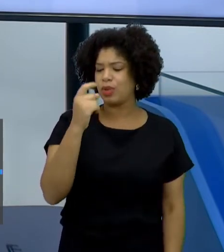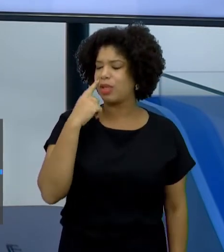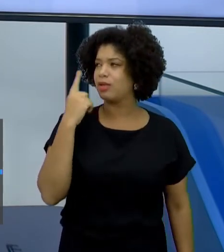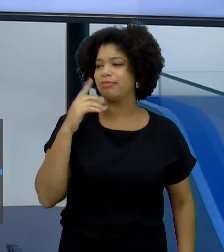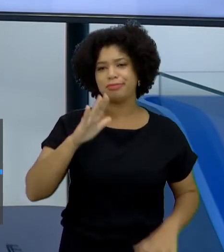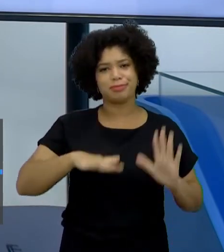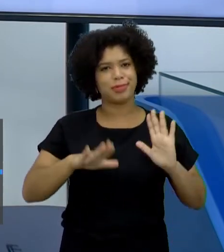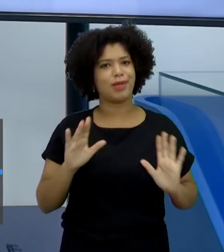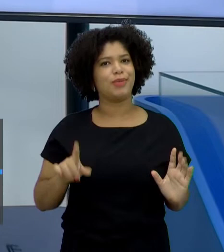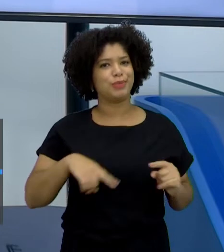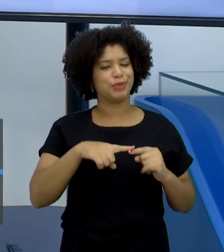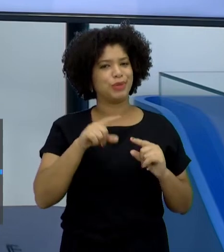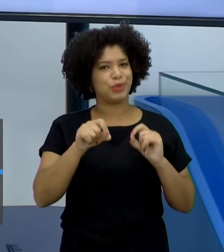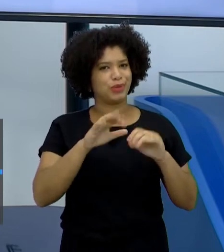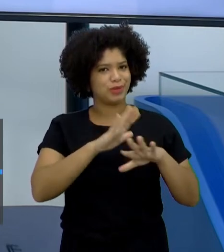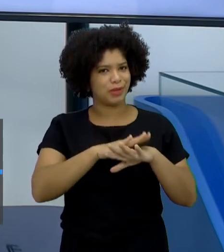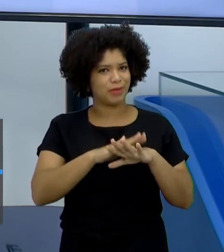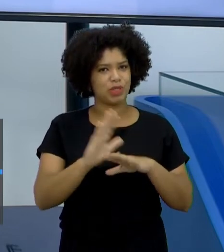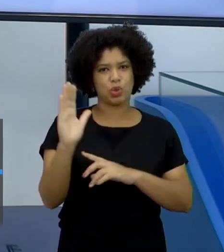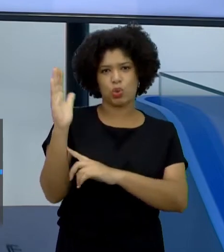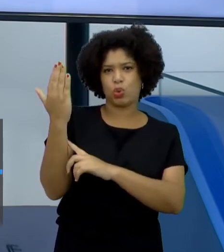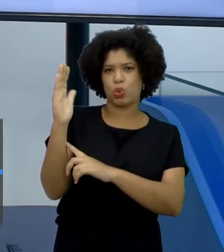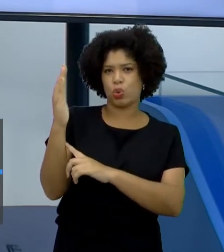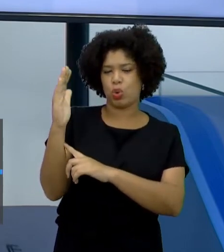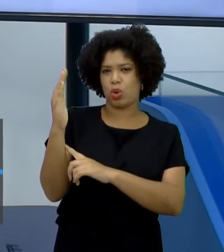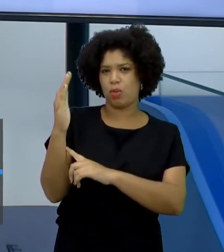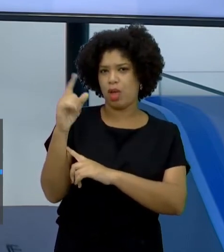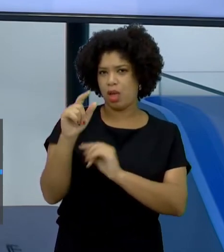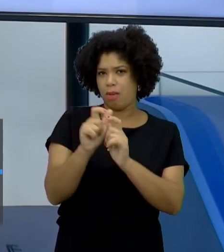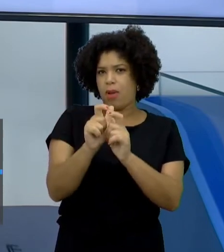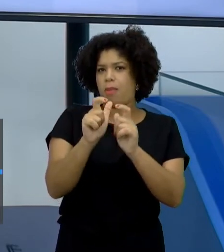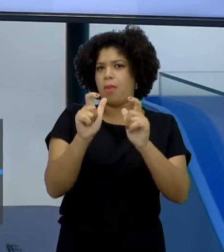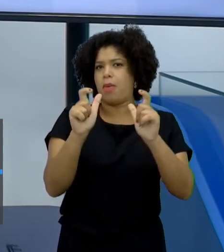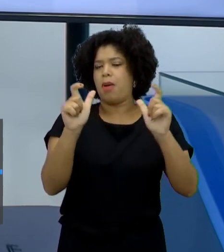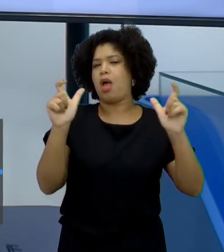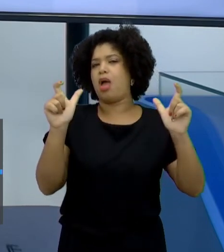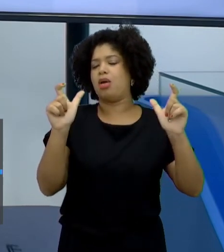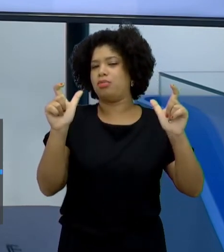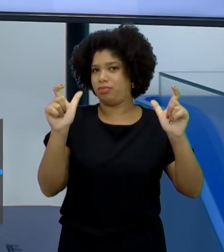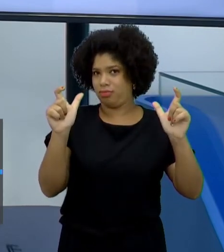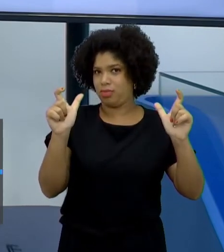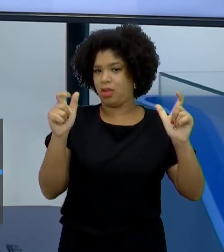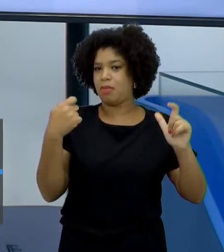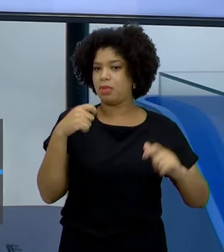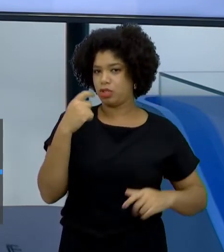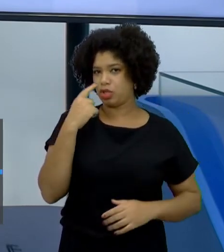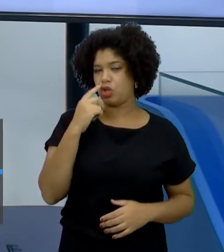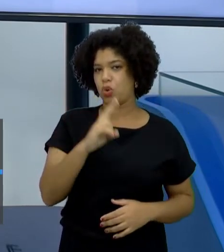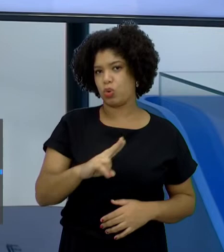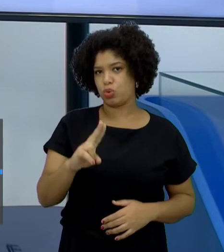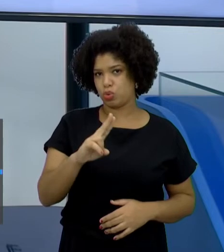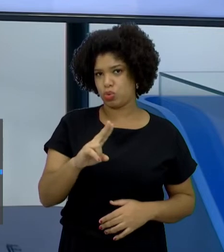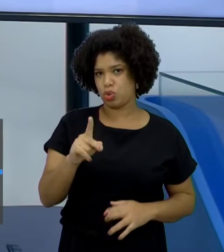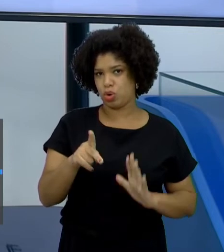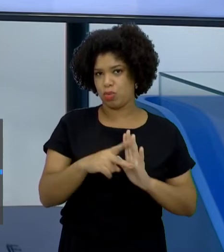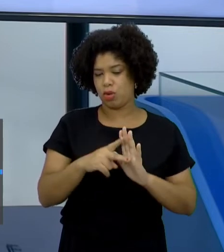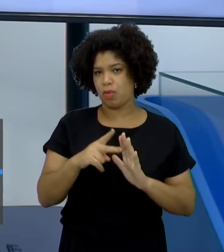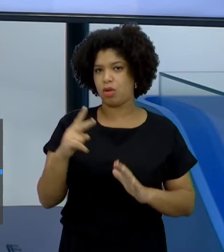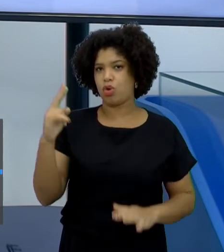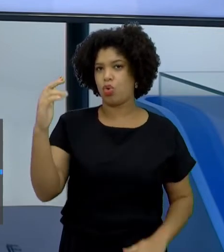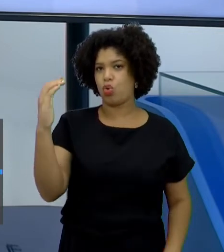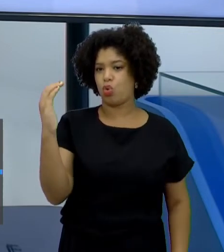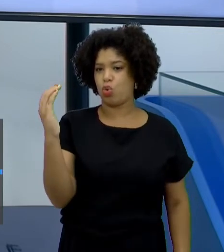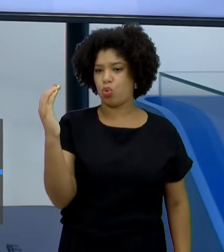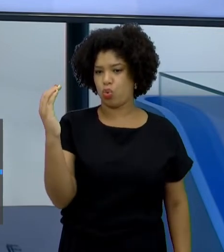você quer fazer com o espelho. Se você quer aumentar uma imagem, você deve usar o espelho côncavo,